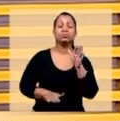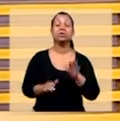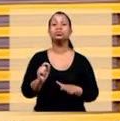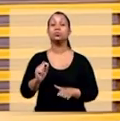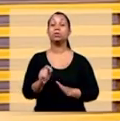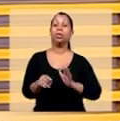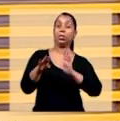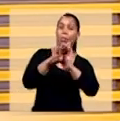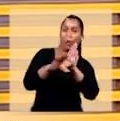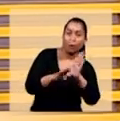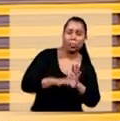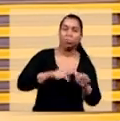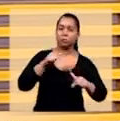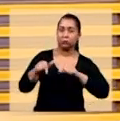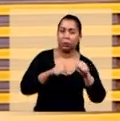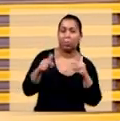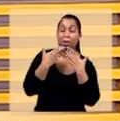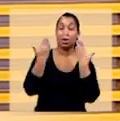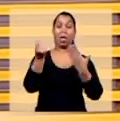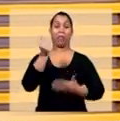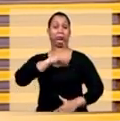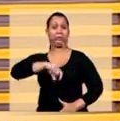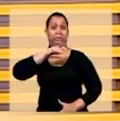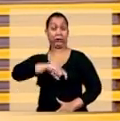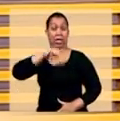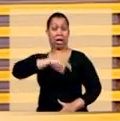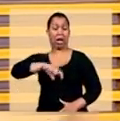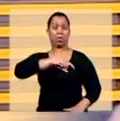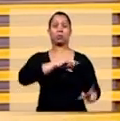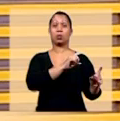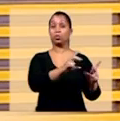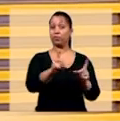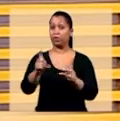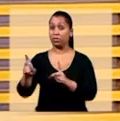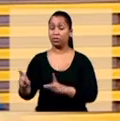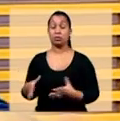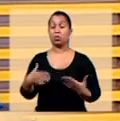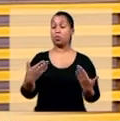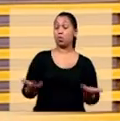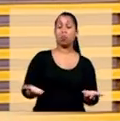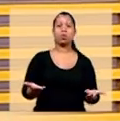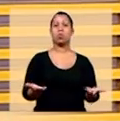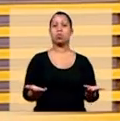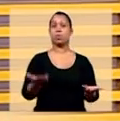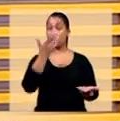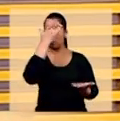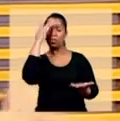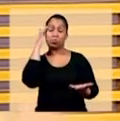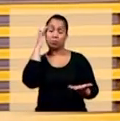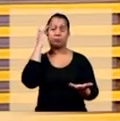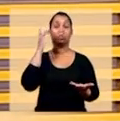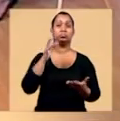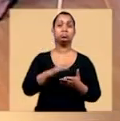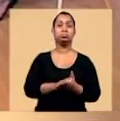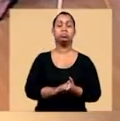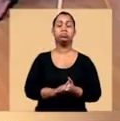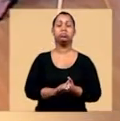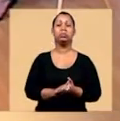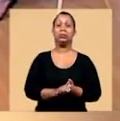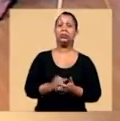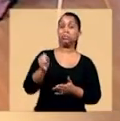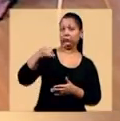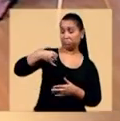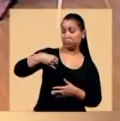às vezes um plano de carreira para melhorar o salário enquanto vendedor ou enquanto subordinado seria a solução para